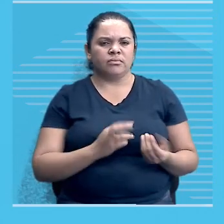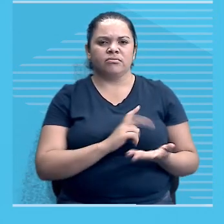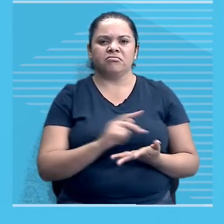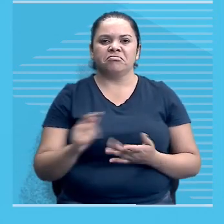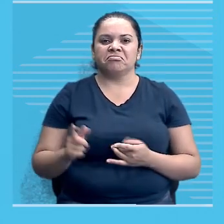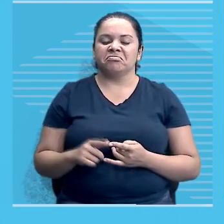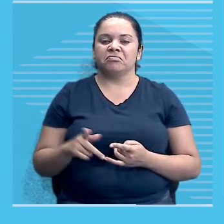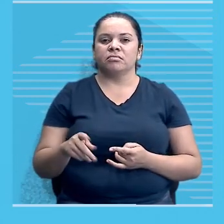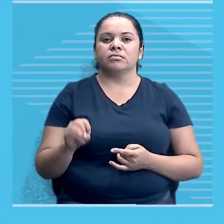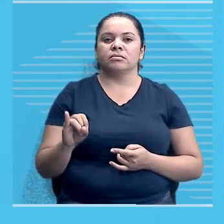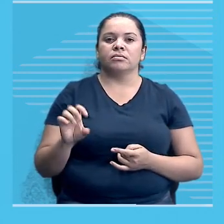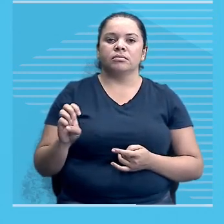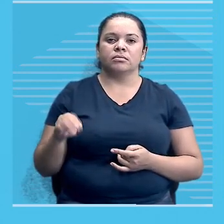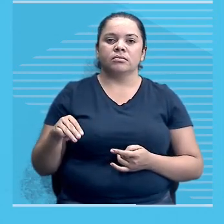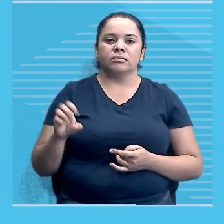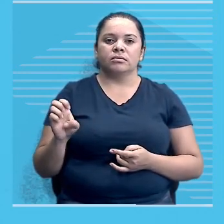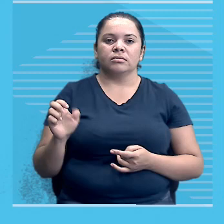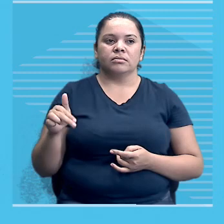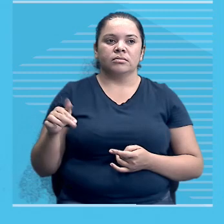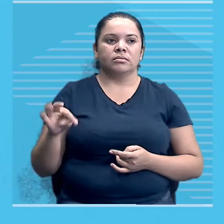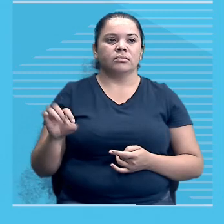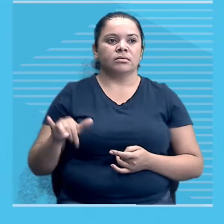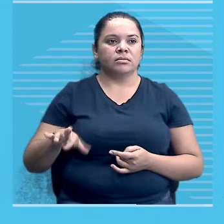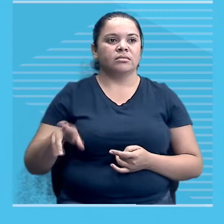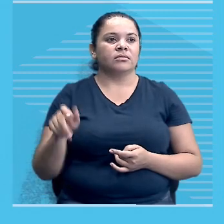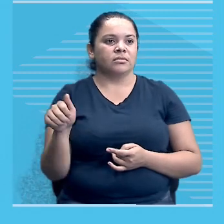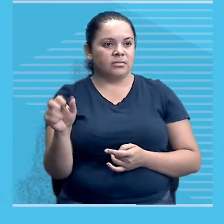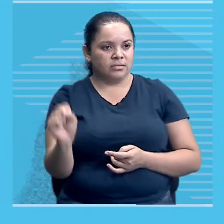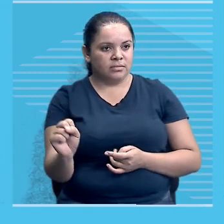Pimenteiras é um